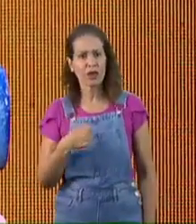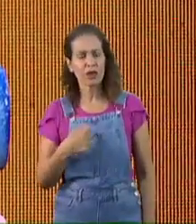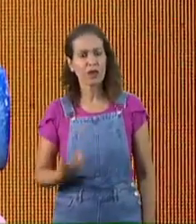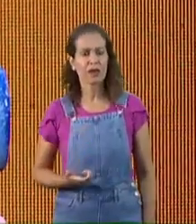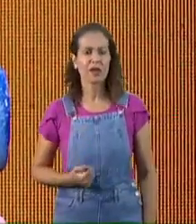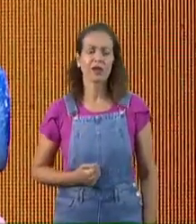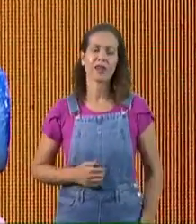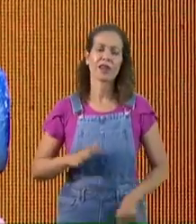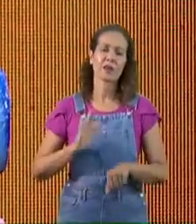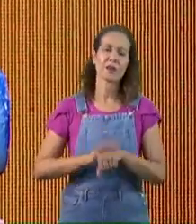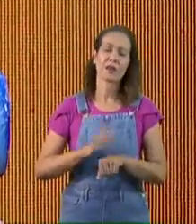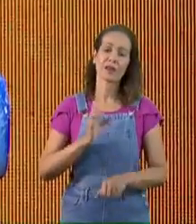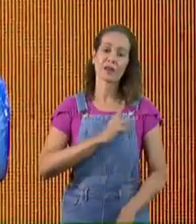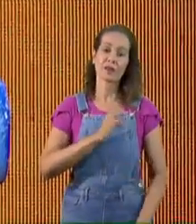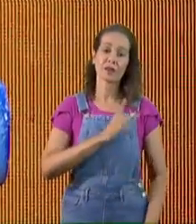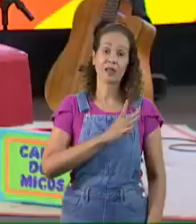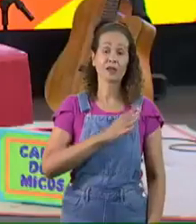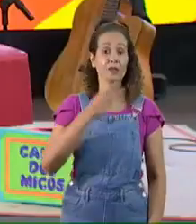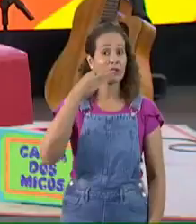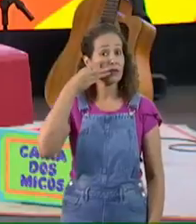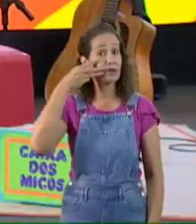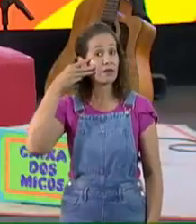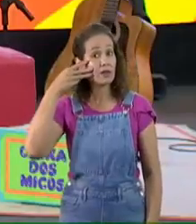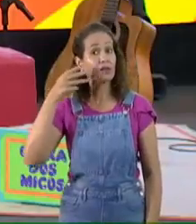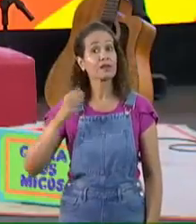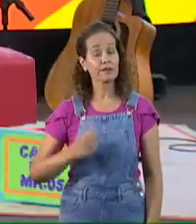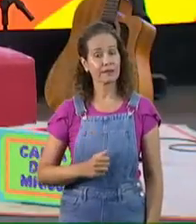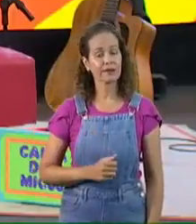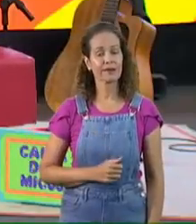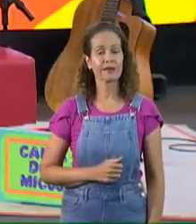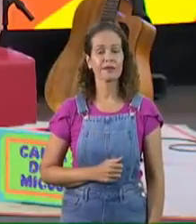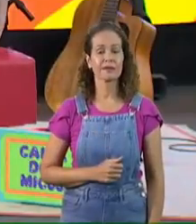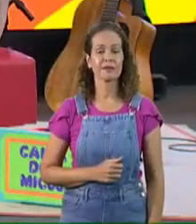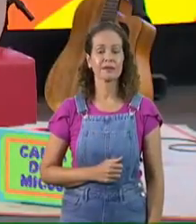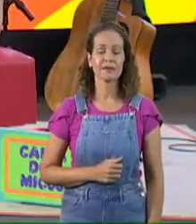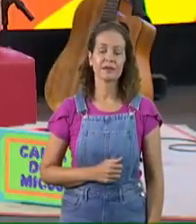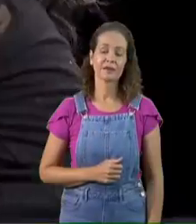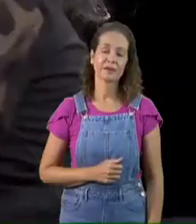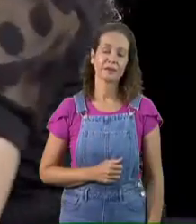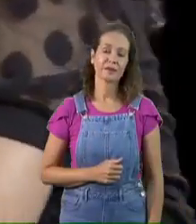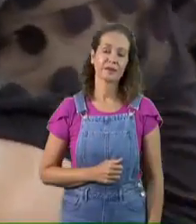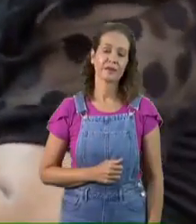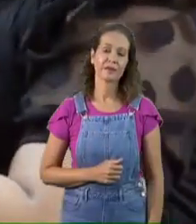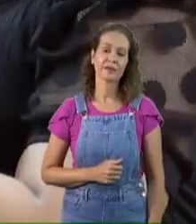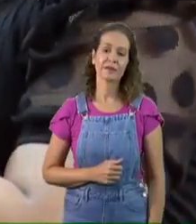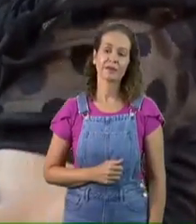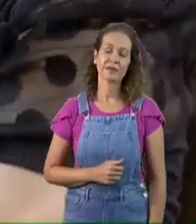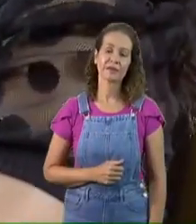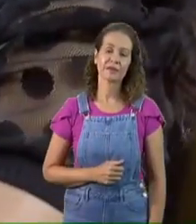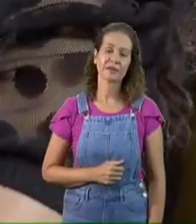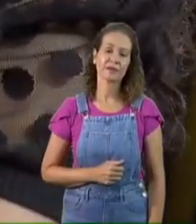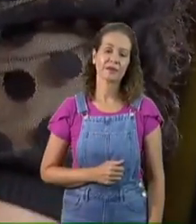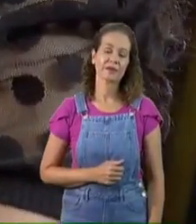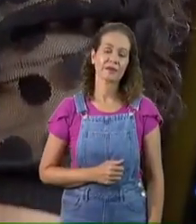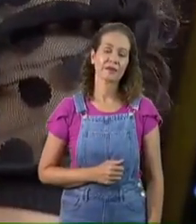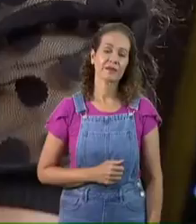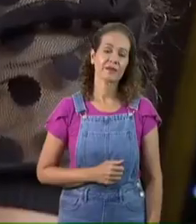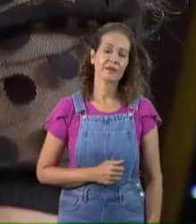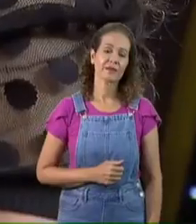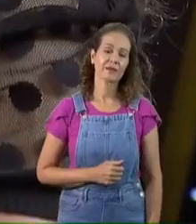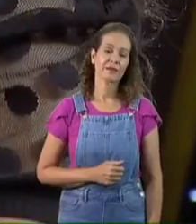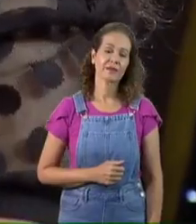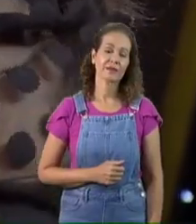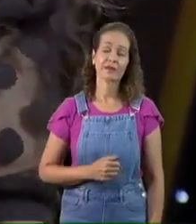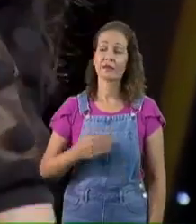tenho mais medo de gato do que... Eu tenho uma madame aqui em casa. Vou deixar ela falar. Eu tenho uma madame aqui em casa porque a